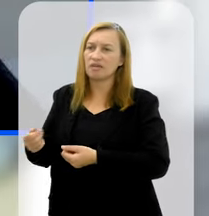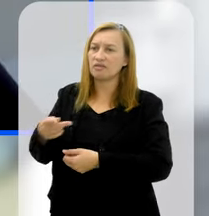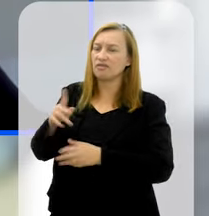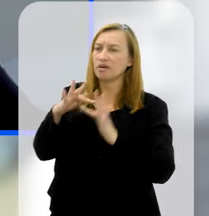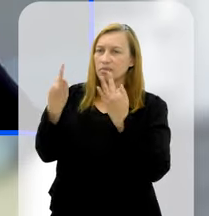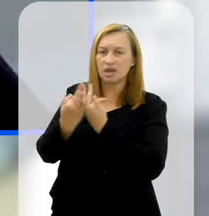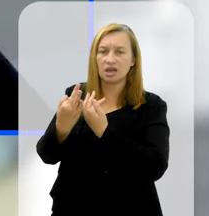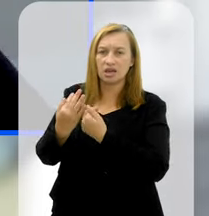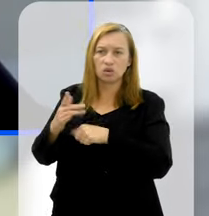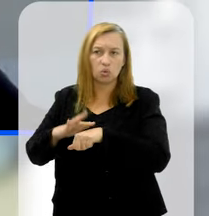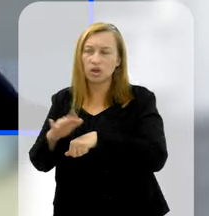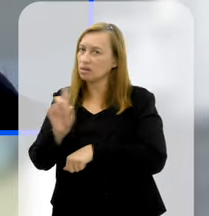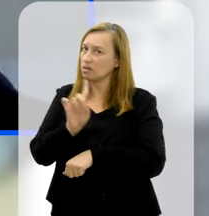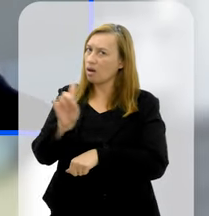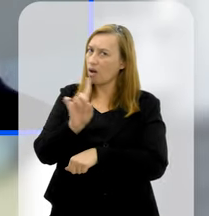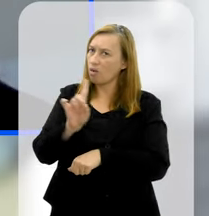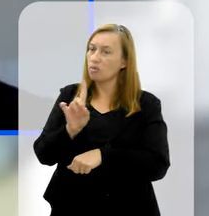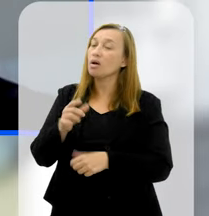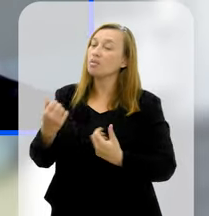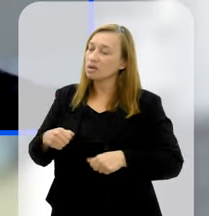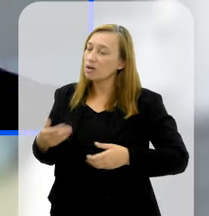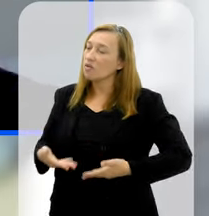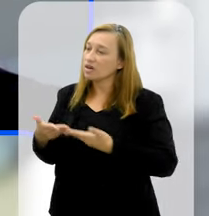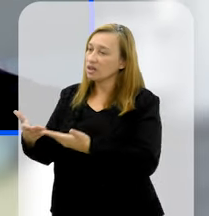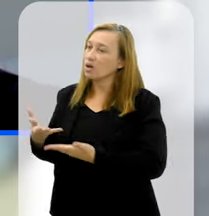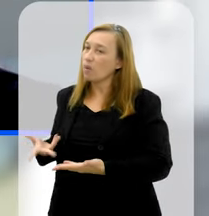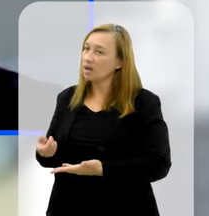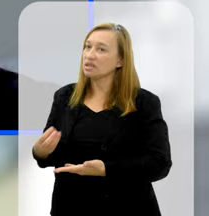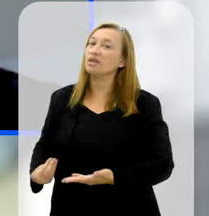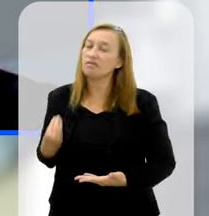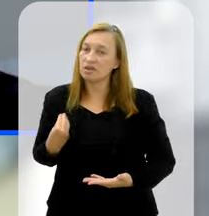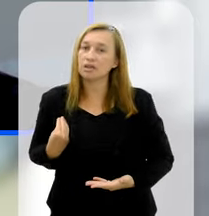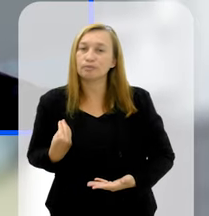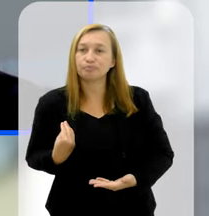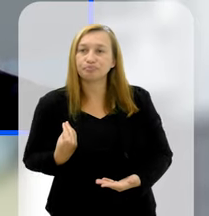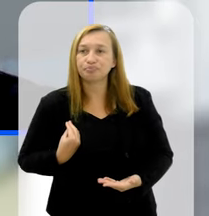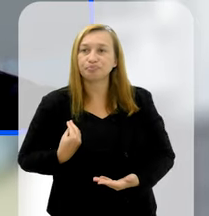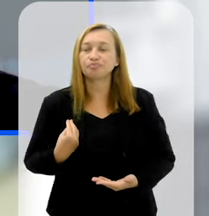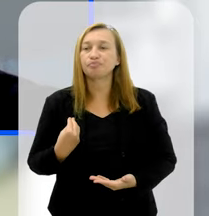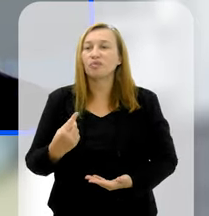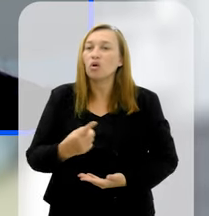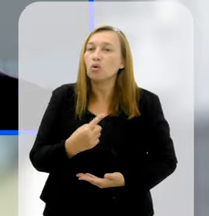doença. Não, não é assim. Vamos oferecer qualidade de vida. É essa, né,